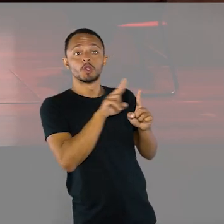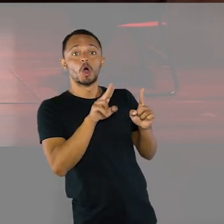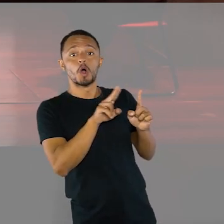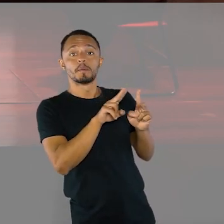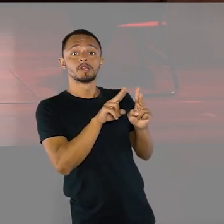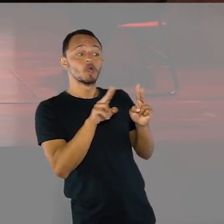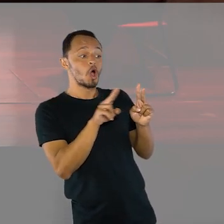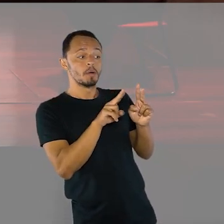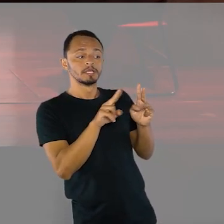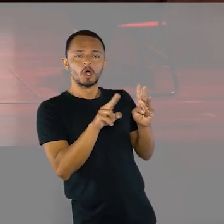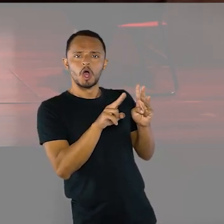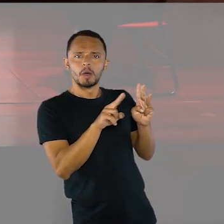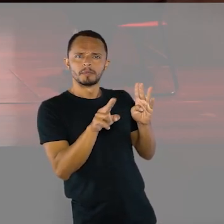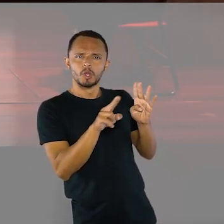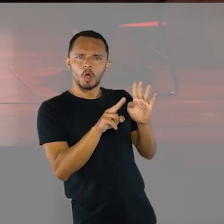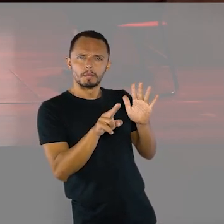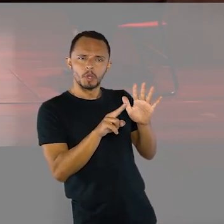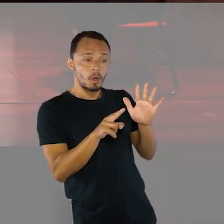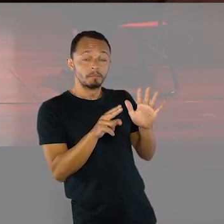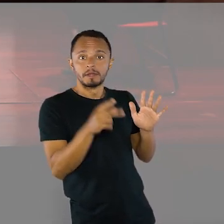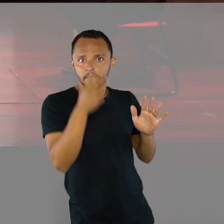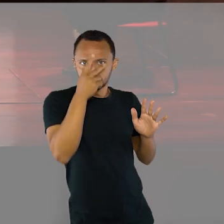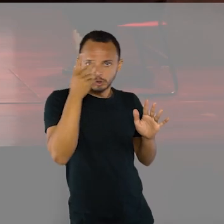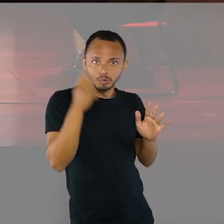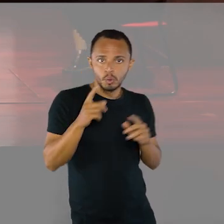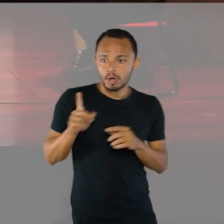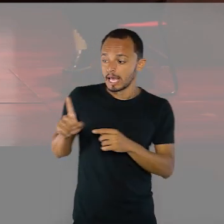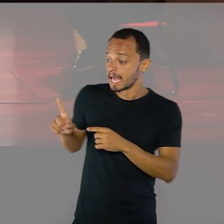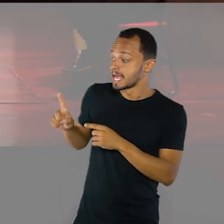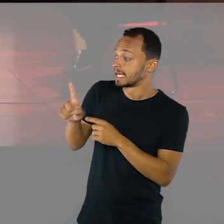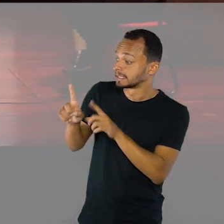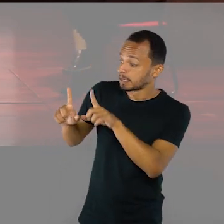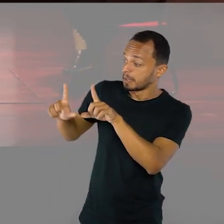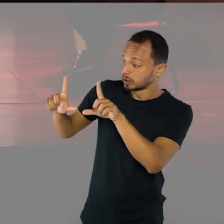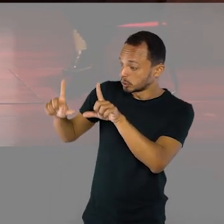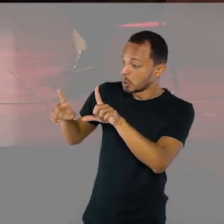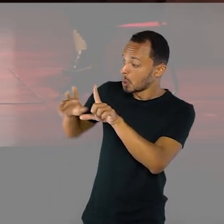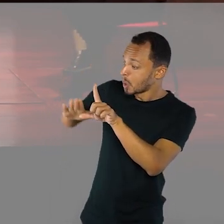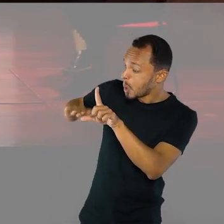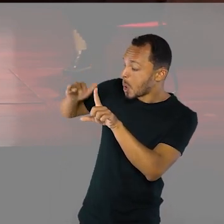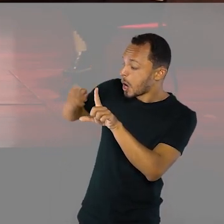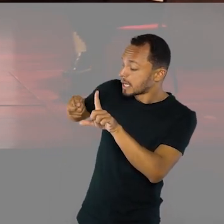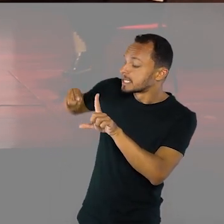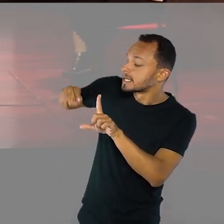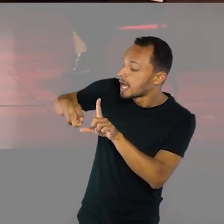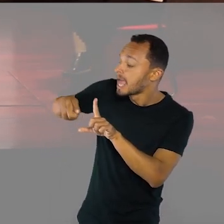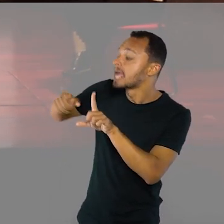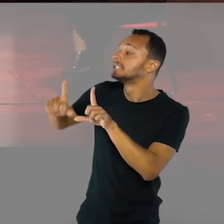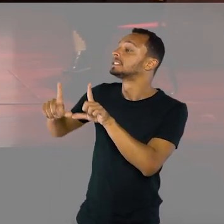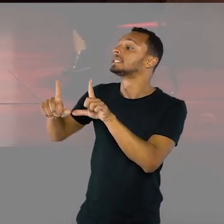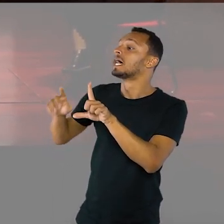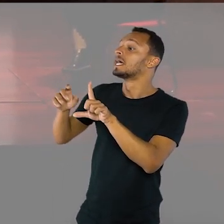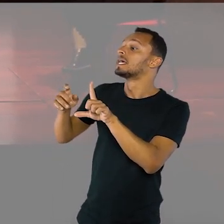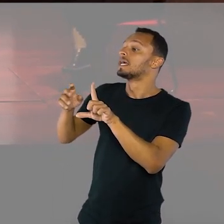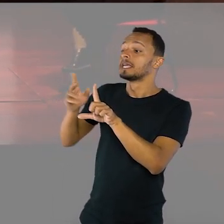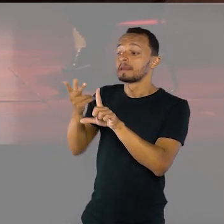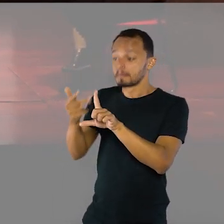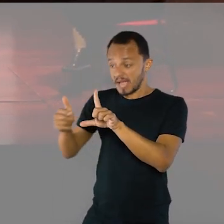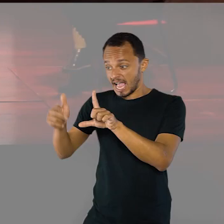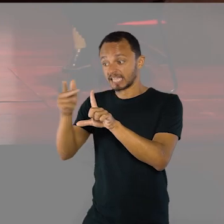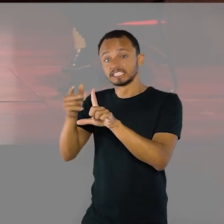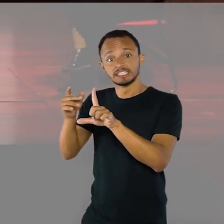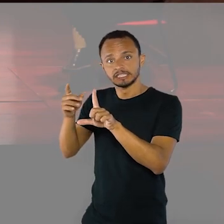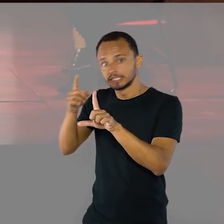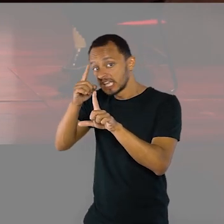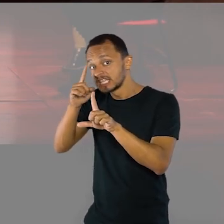conseguiram encontrar esta pessoa determinou, neste momento histórico, que esta imagem deve ser colocada, e como você